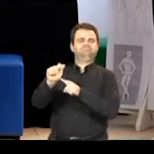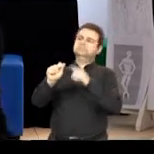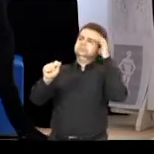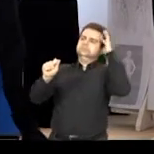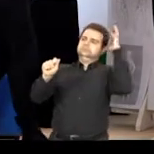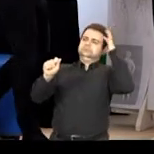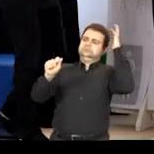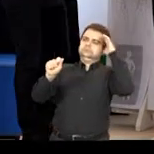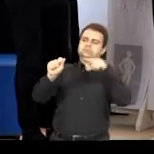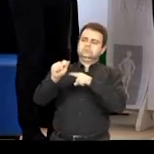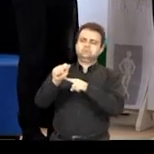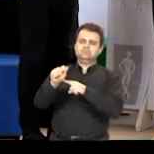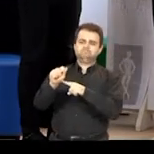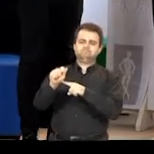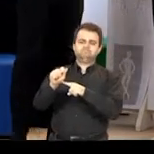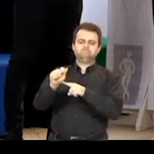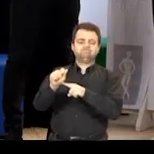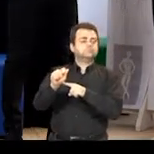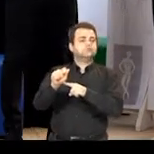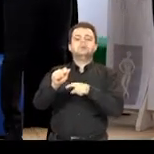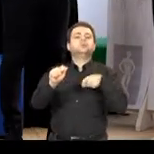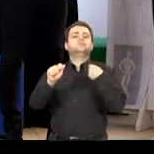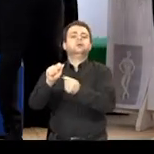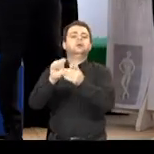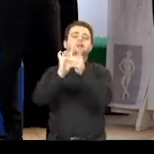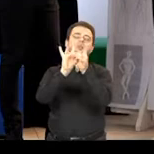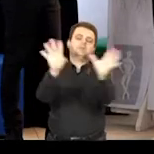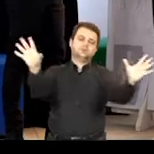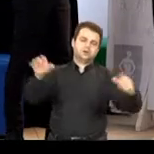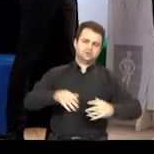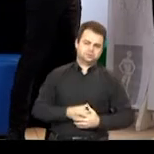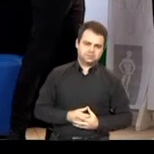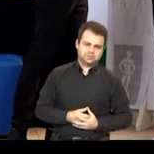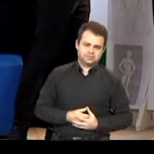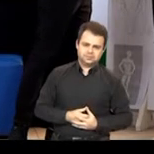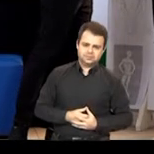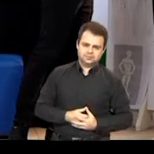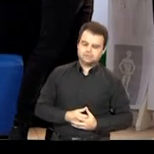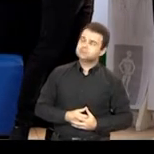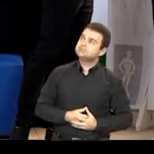lembrar que moda é liberdade.